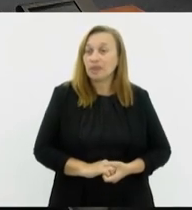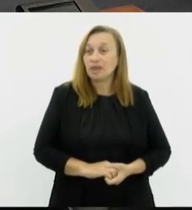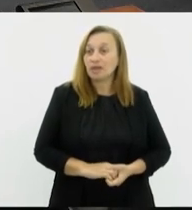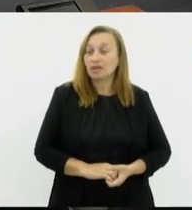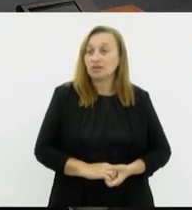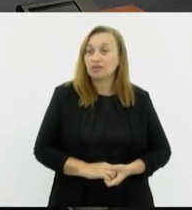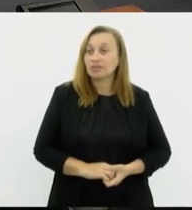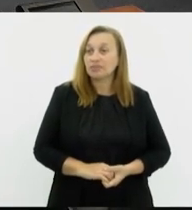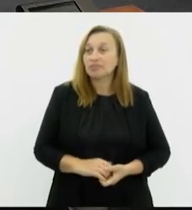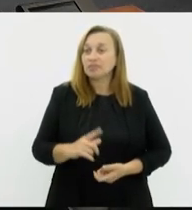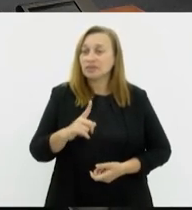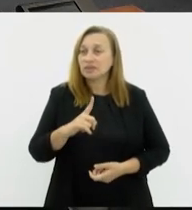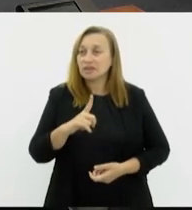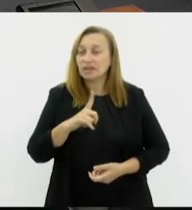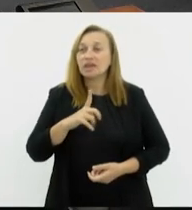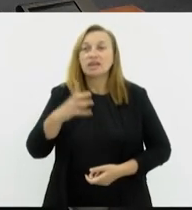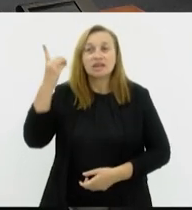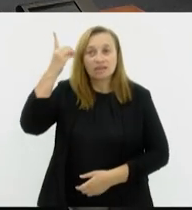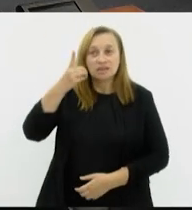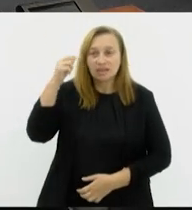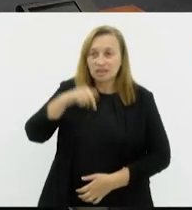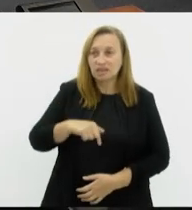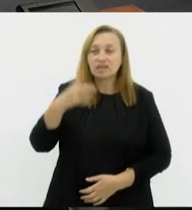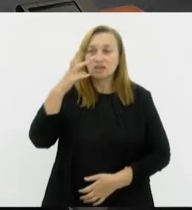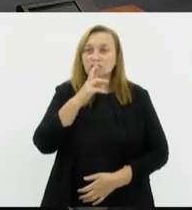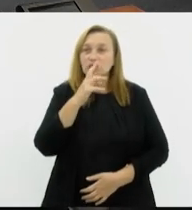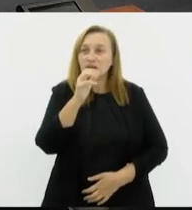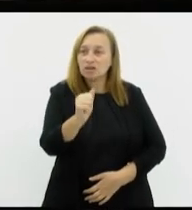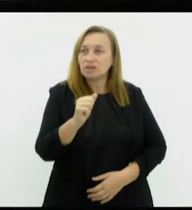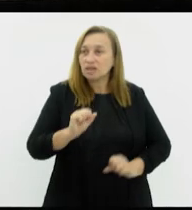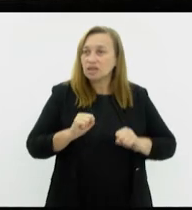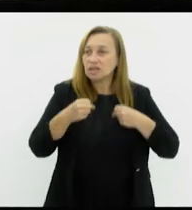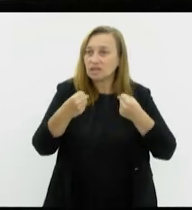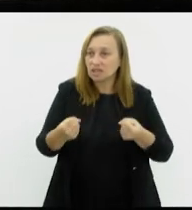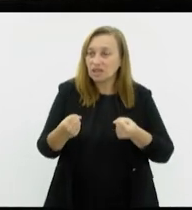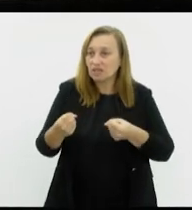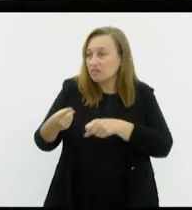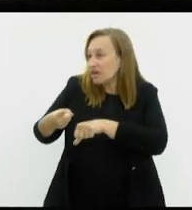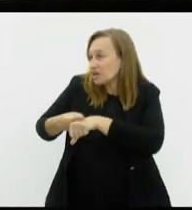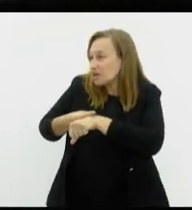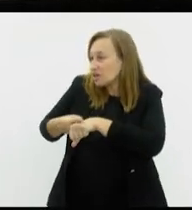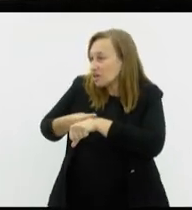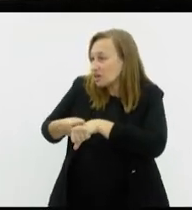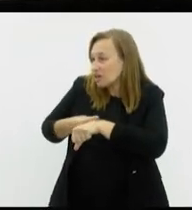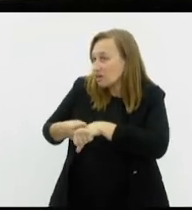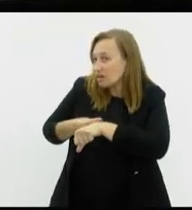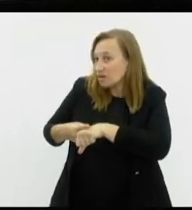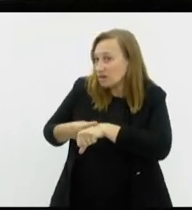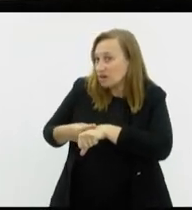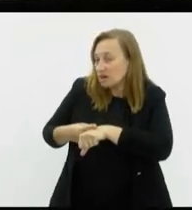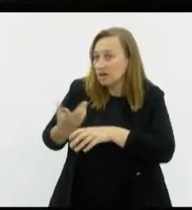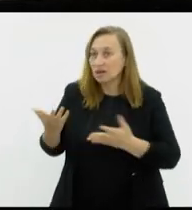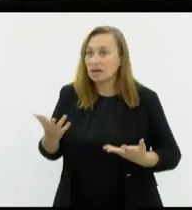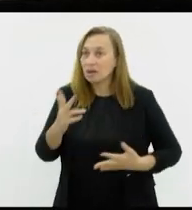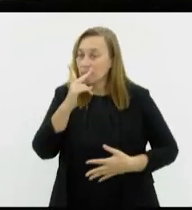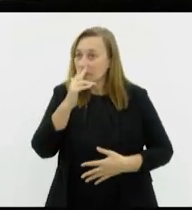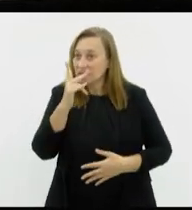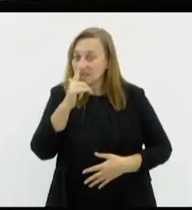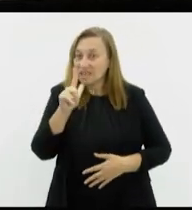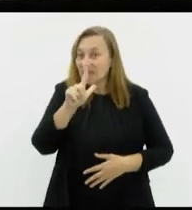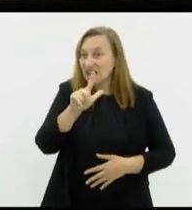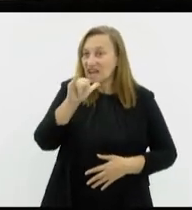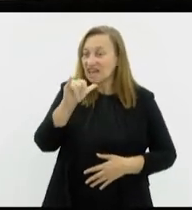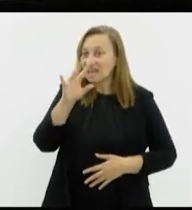A gente tem deputado aqui, Amorim, que defende obra pornográfica como se fosse literária para as crianças